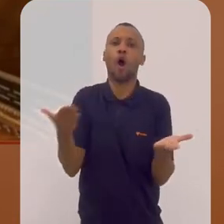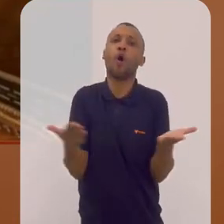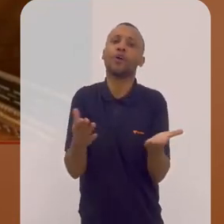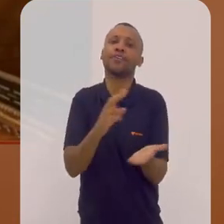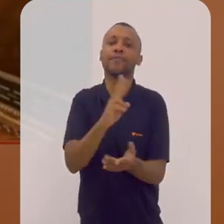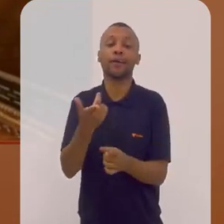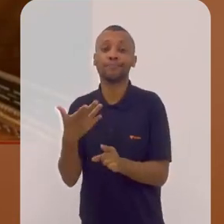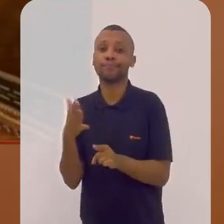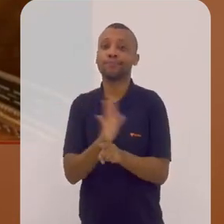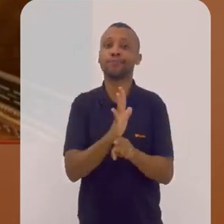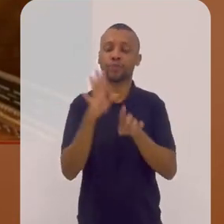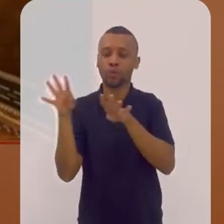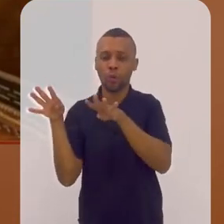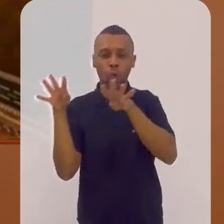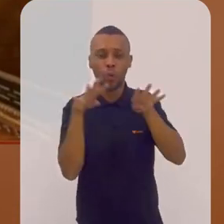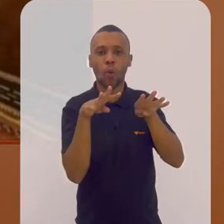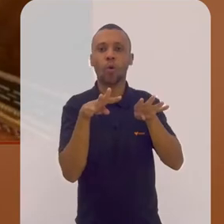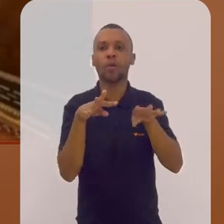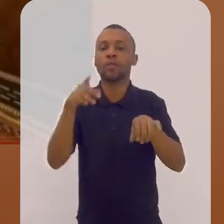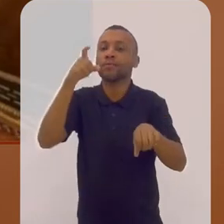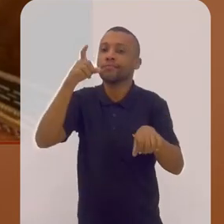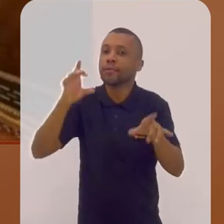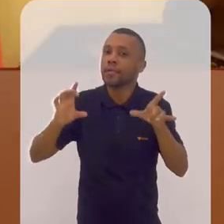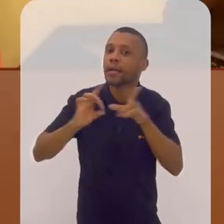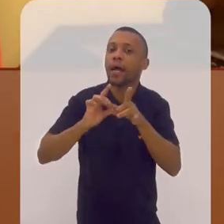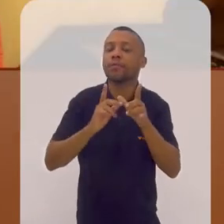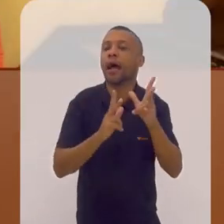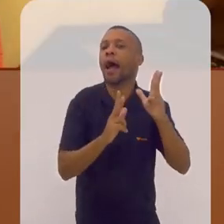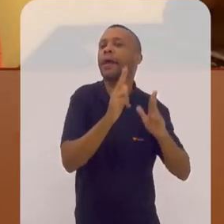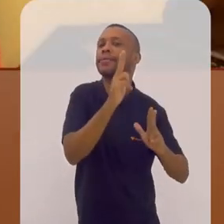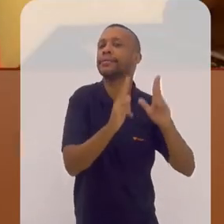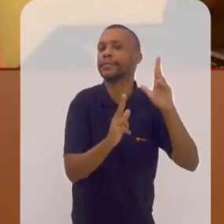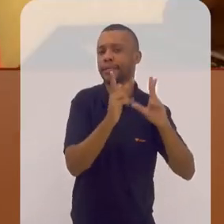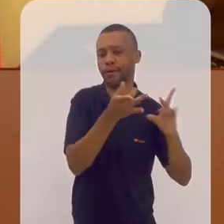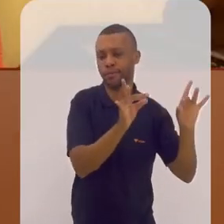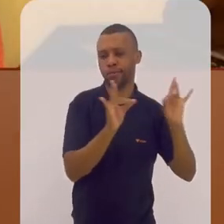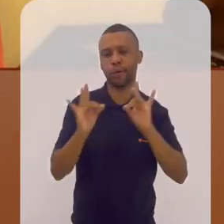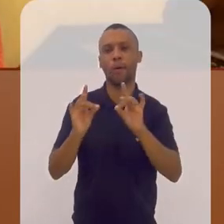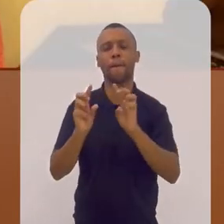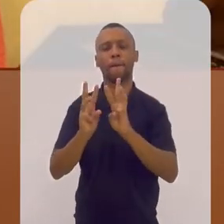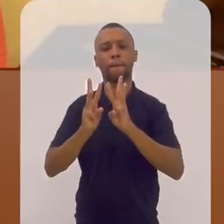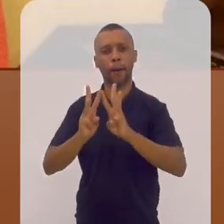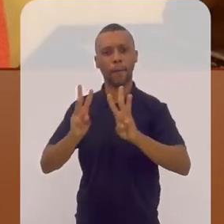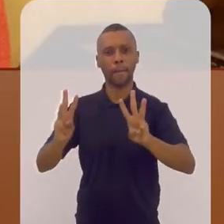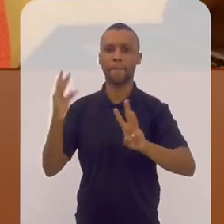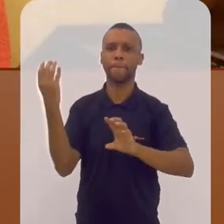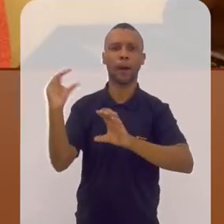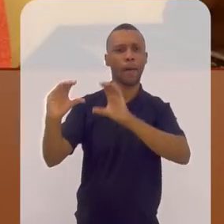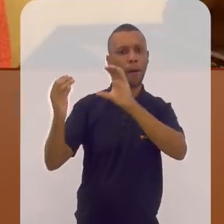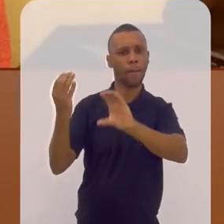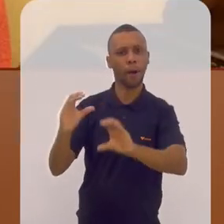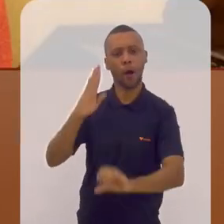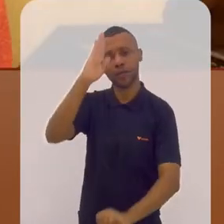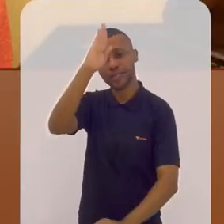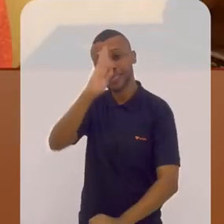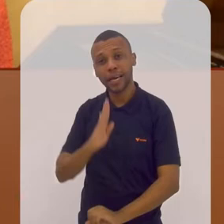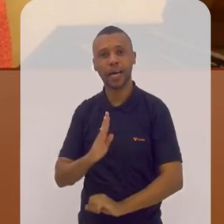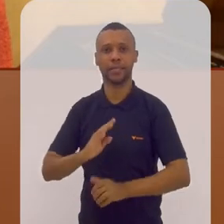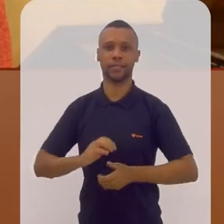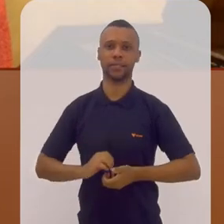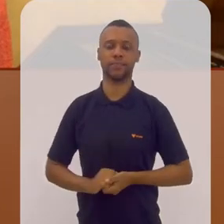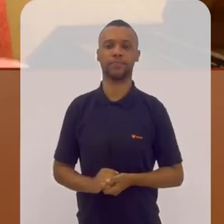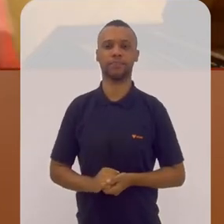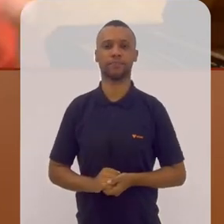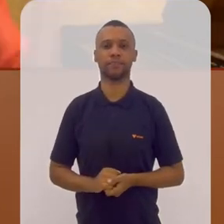vai contribuir para dar visibilidade através da edição dos manuscritos e disponibilidade gratuita